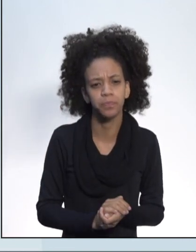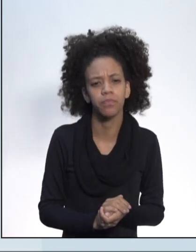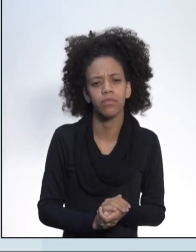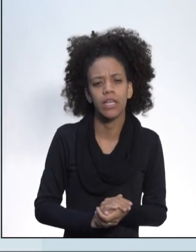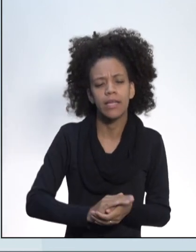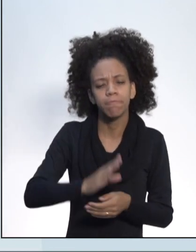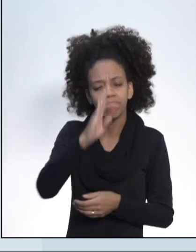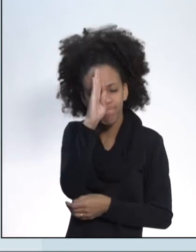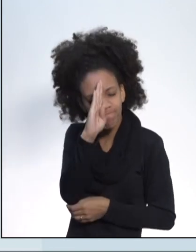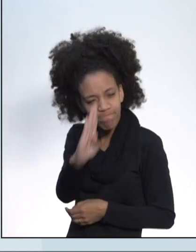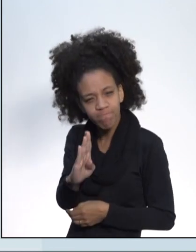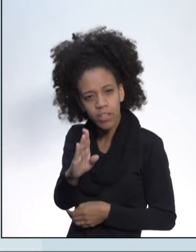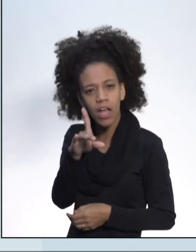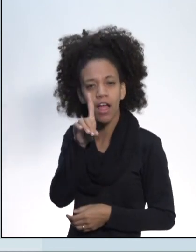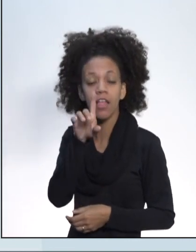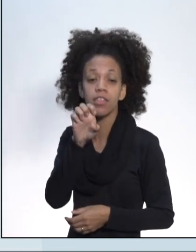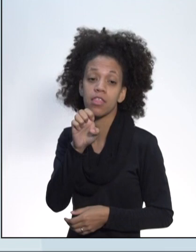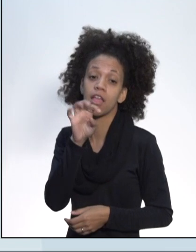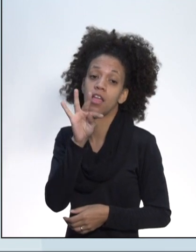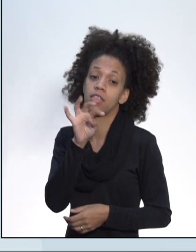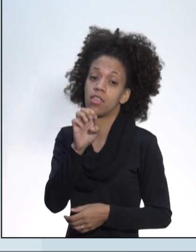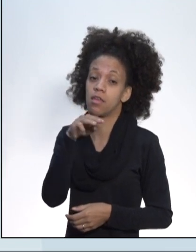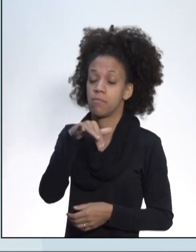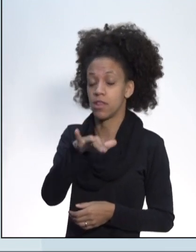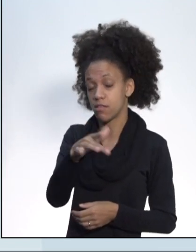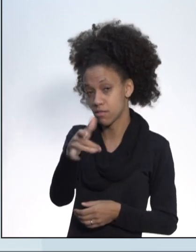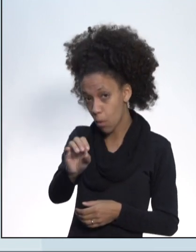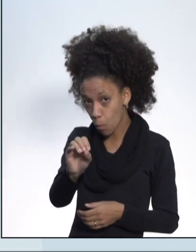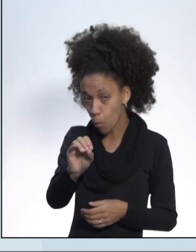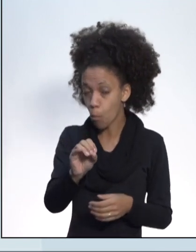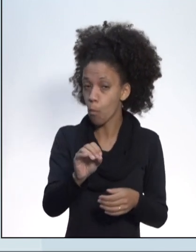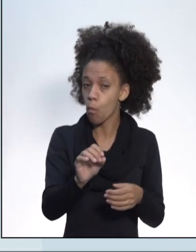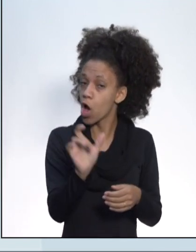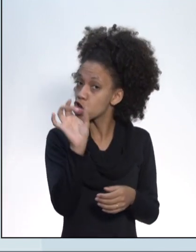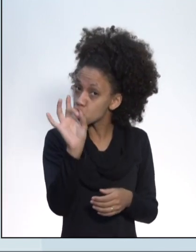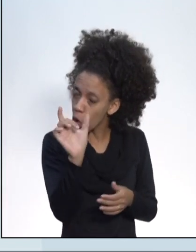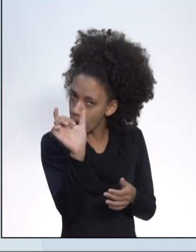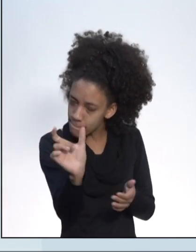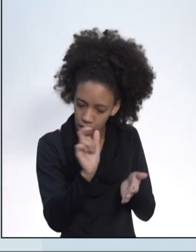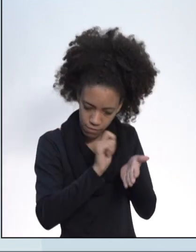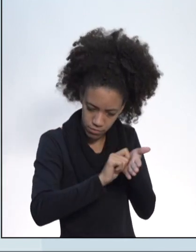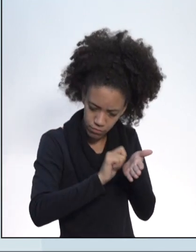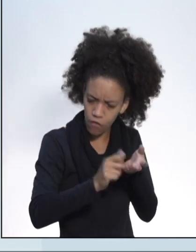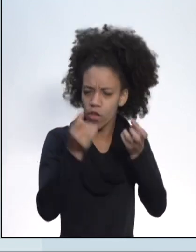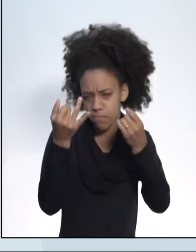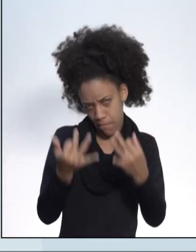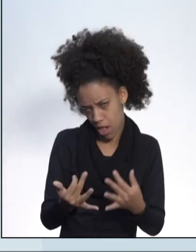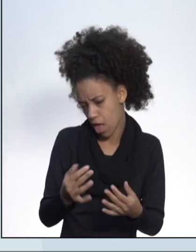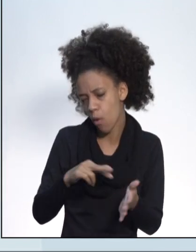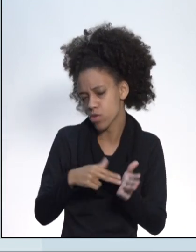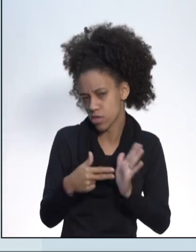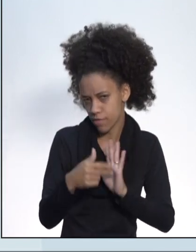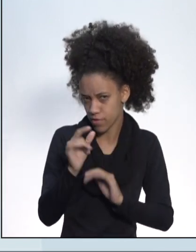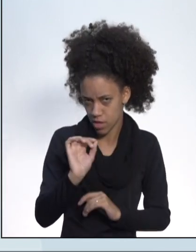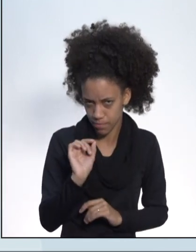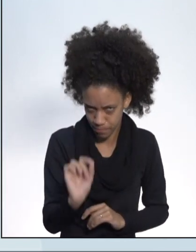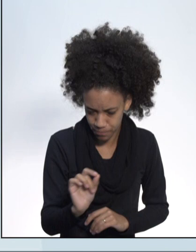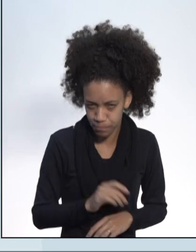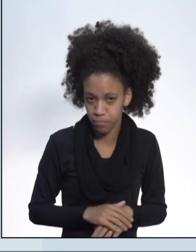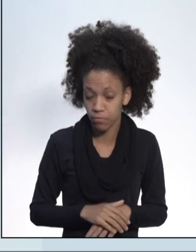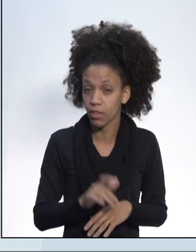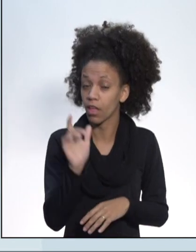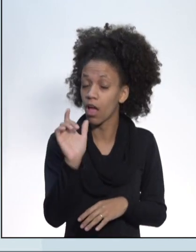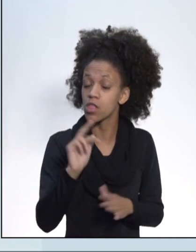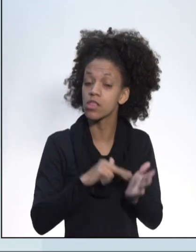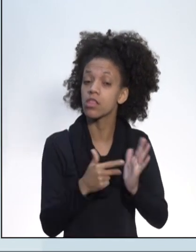determinação. Anotem só a palavra determinação. Eu vou explicar a determinação. Determinação diz